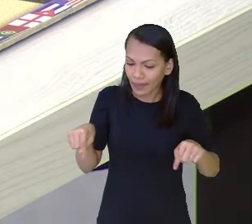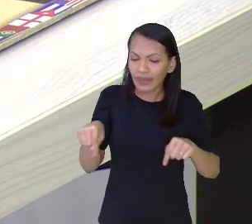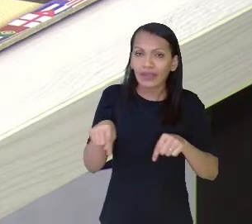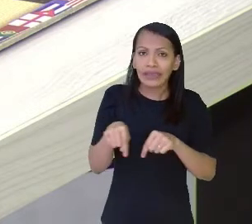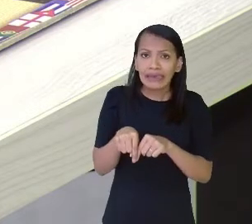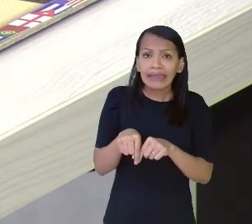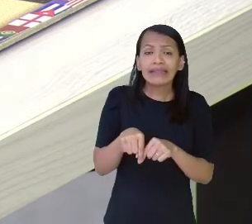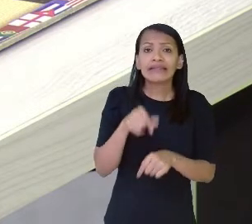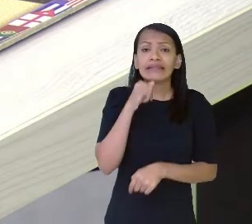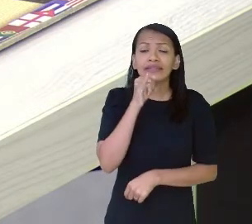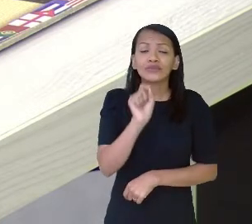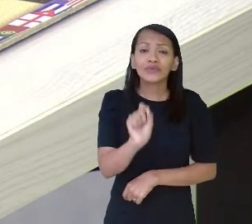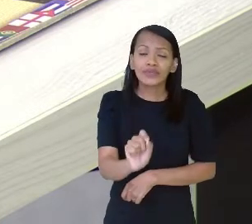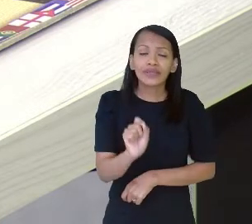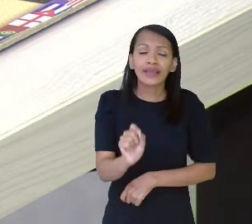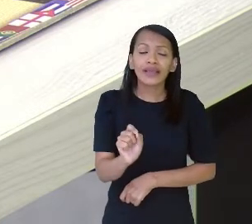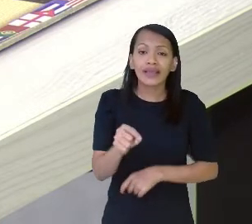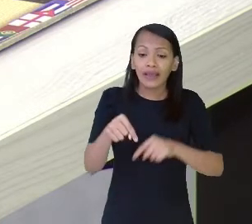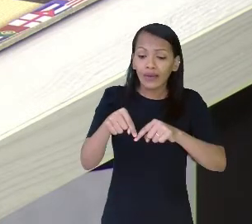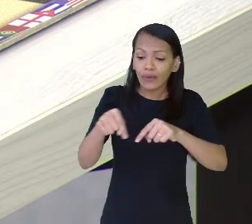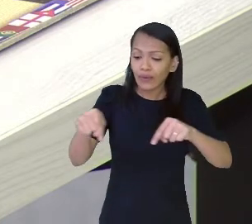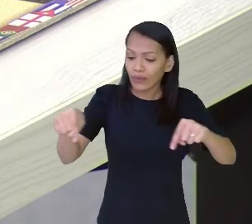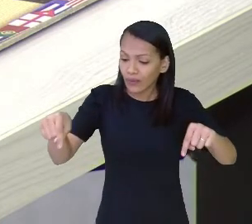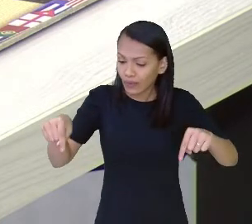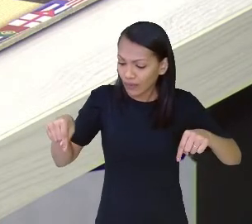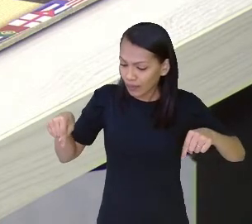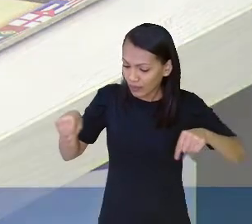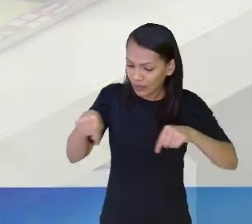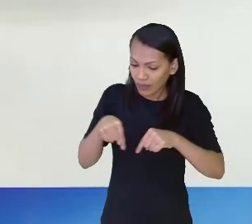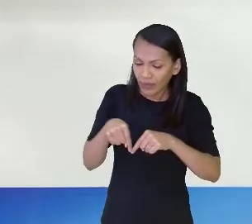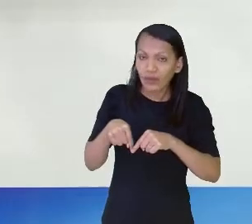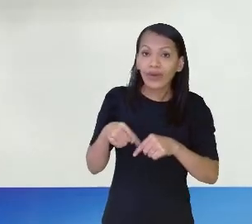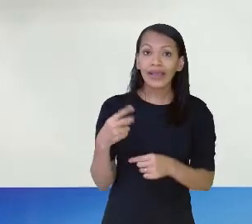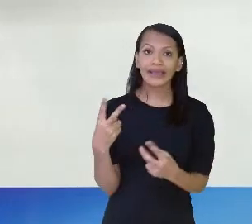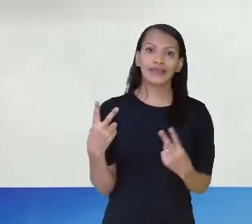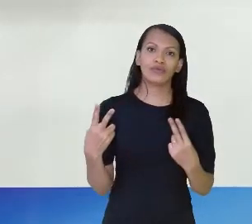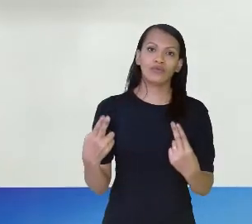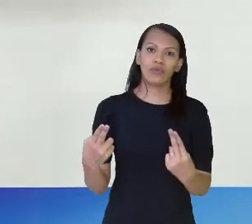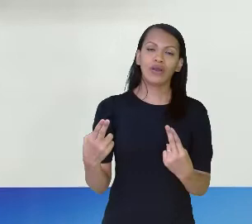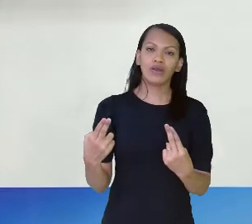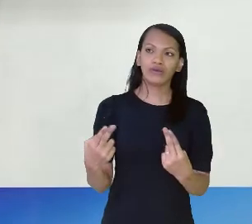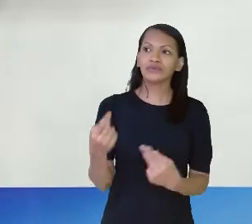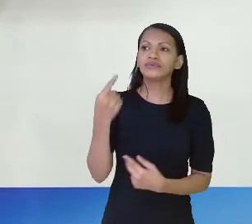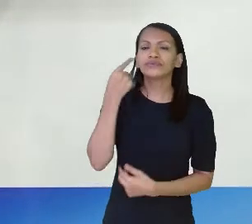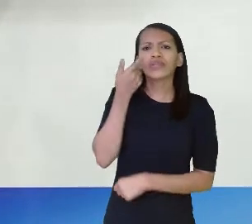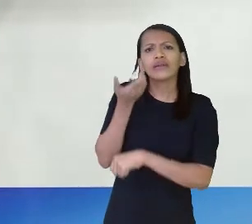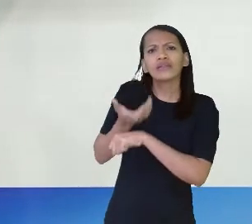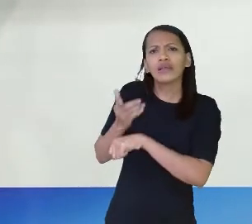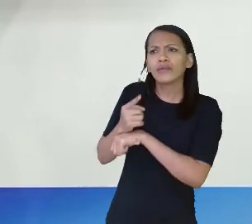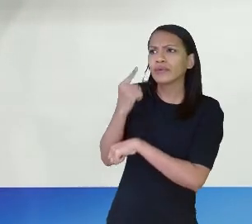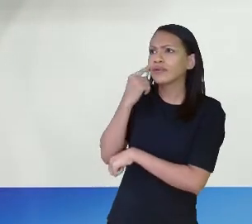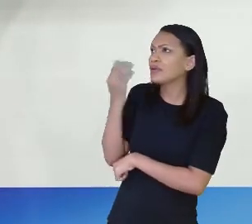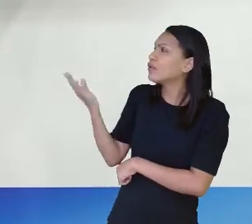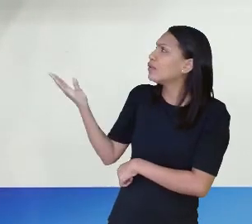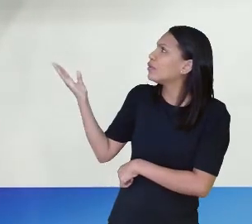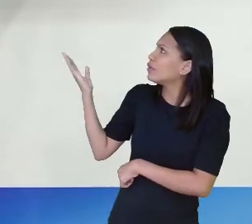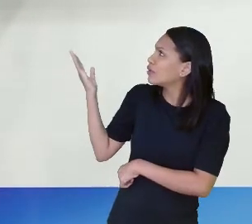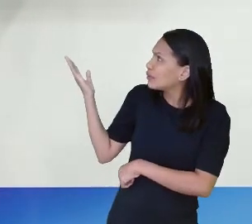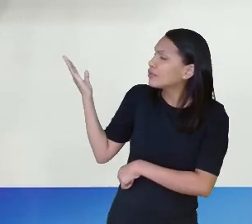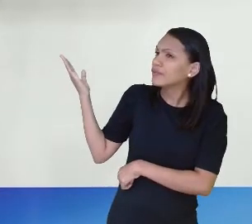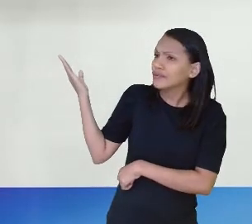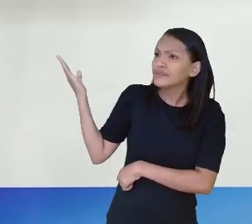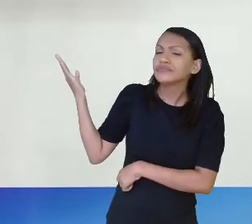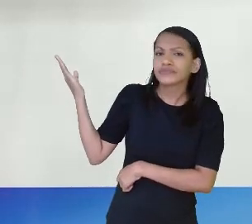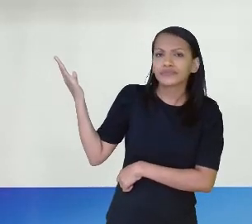lados iguais. Na prática, eu estou dizendo que a quantidade de casas das minhas